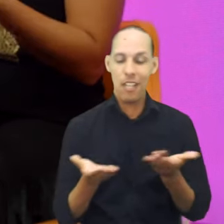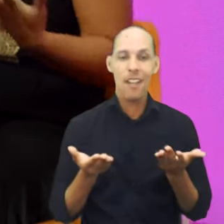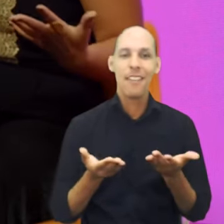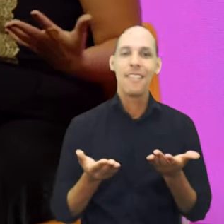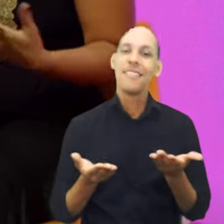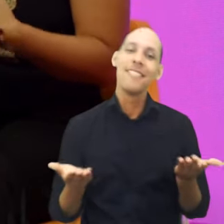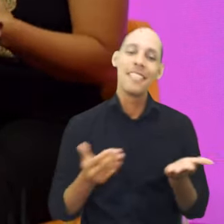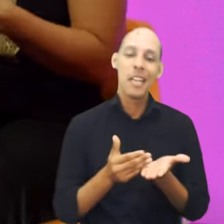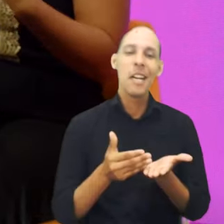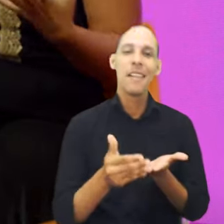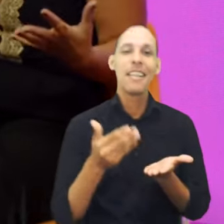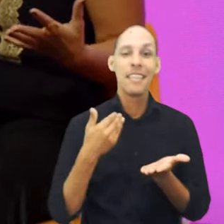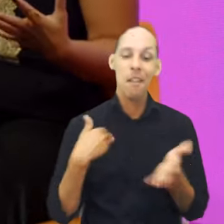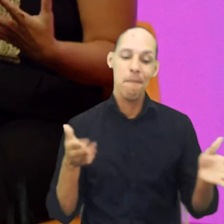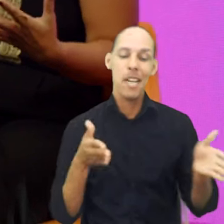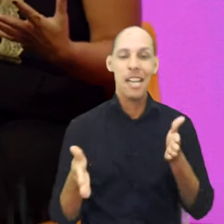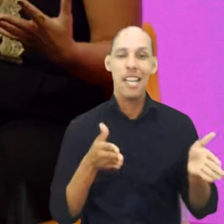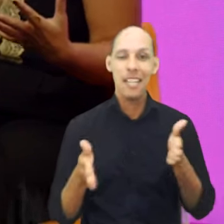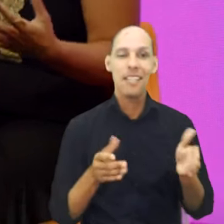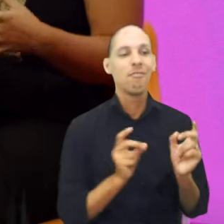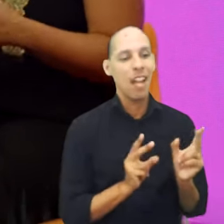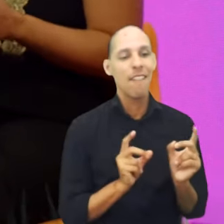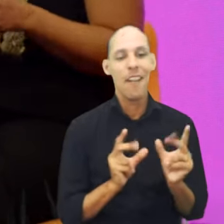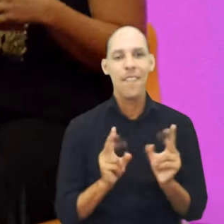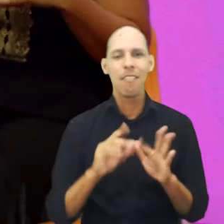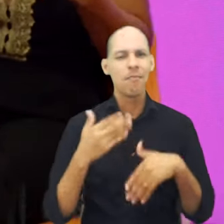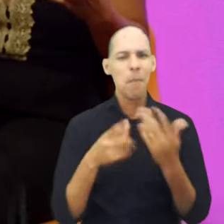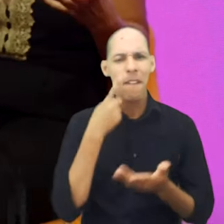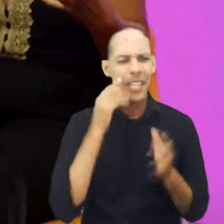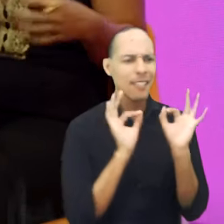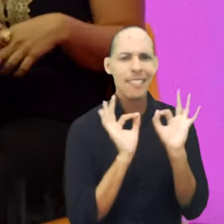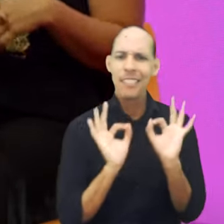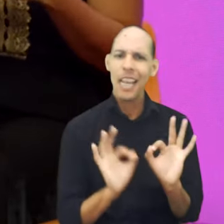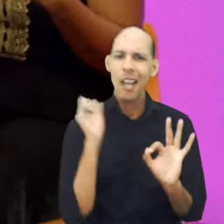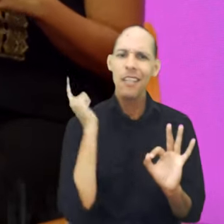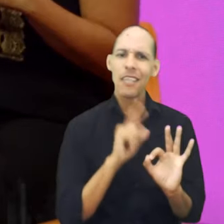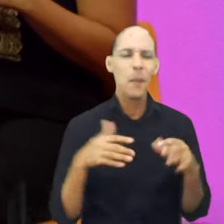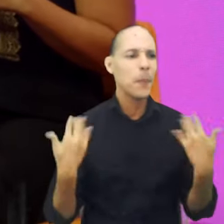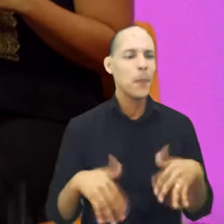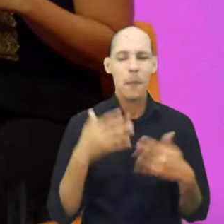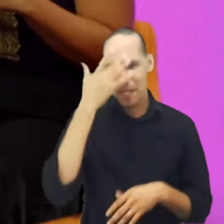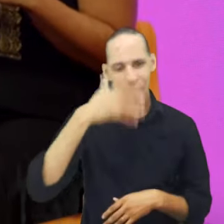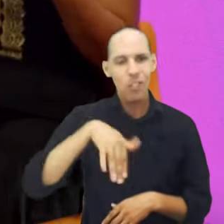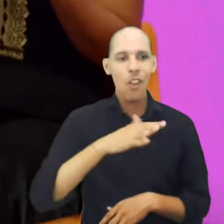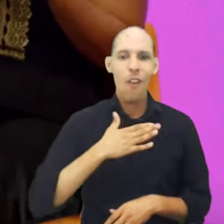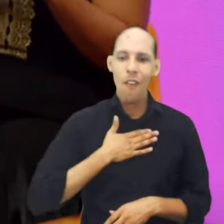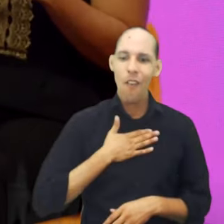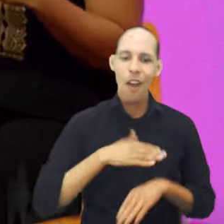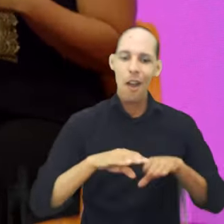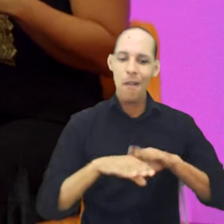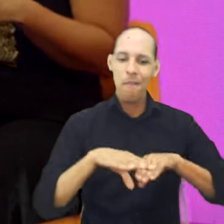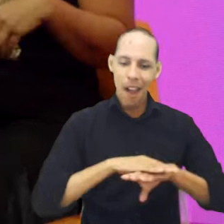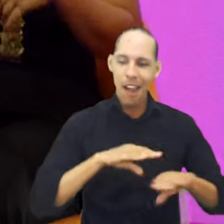aí foi exatamente assim, fiquei um período fazendo isso, e aí quando eu vi que deu super certo, falei, nossa, as pessoas gostam de sapato assim como